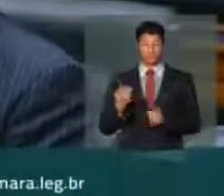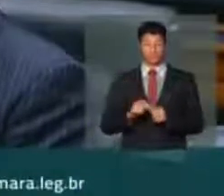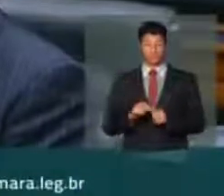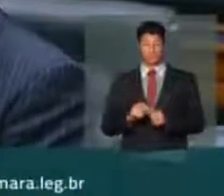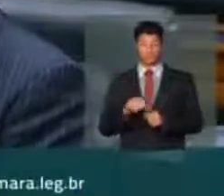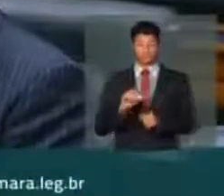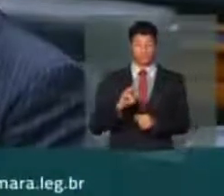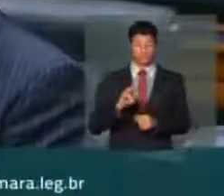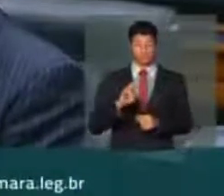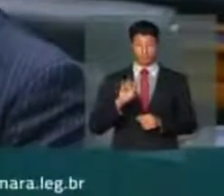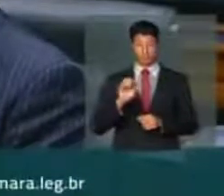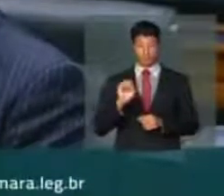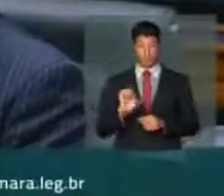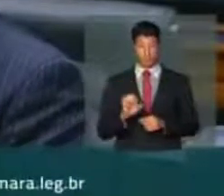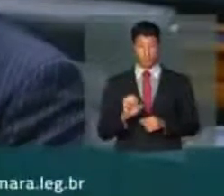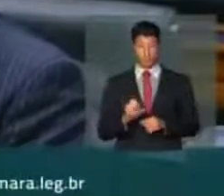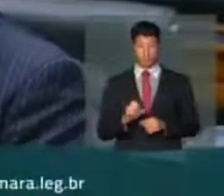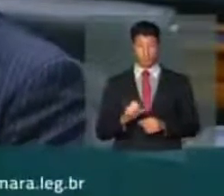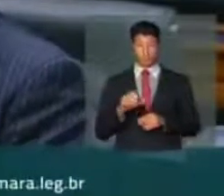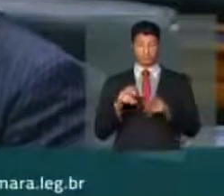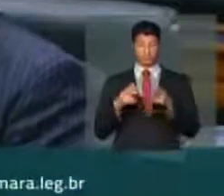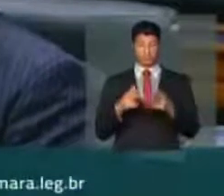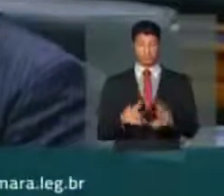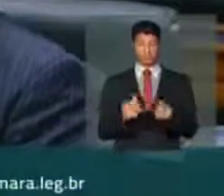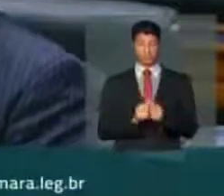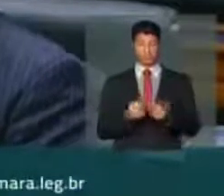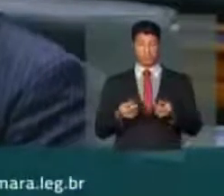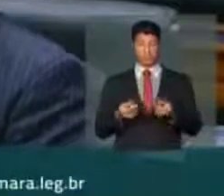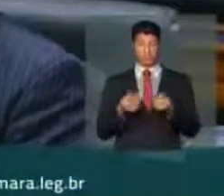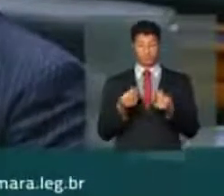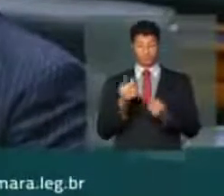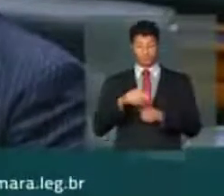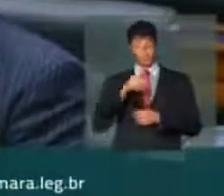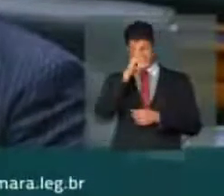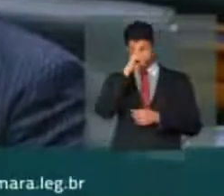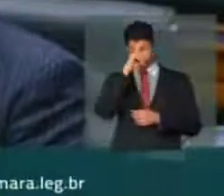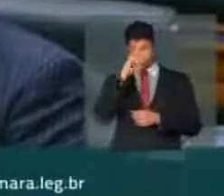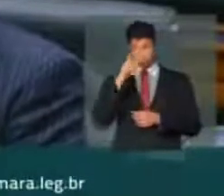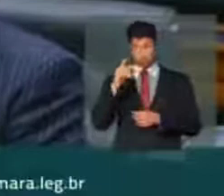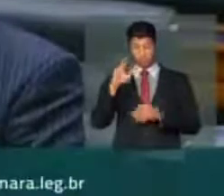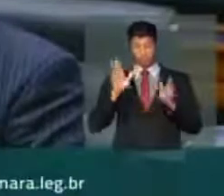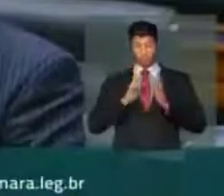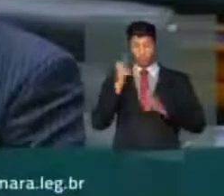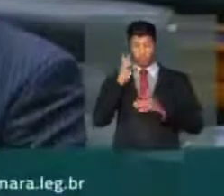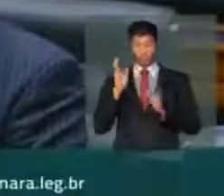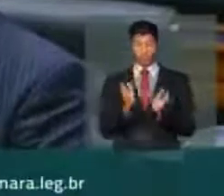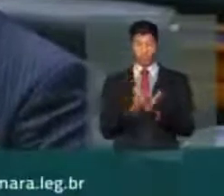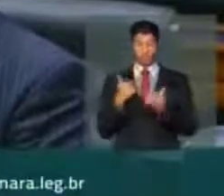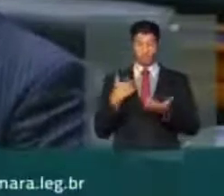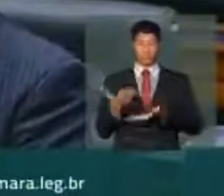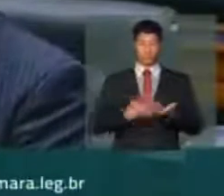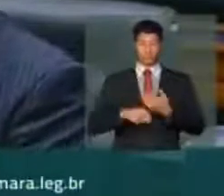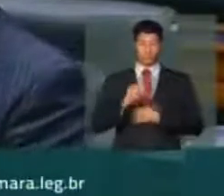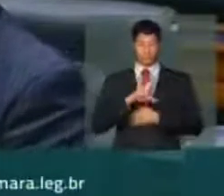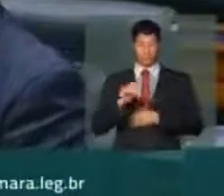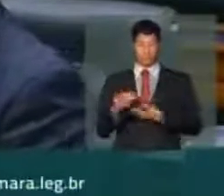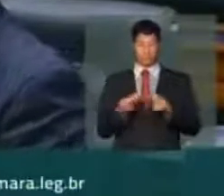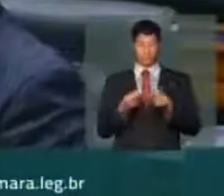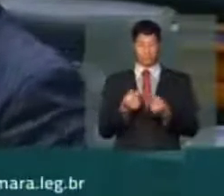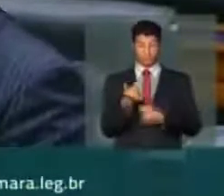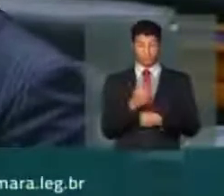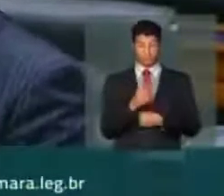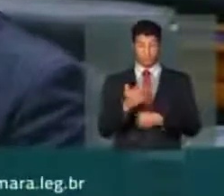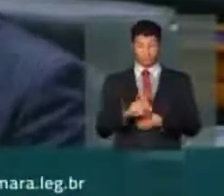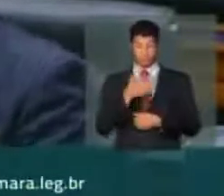a órtese, a prótese, faz a cirurgia com qualidade. É um hospital de rico para pobre, porque atende o SUS com qualidade que não